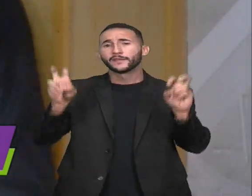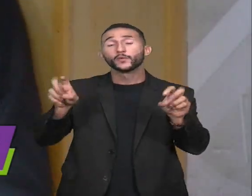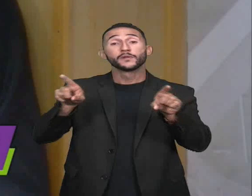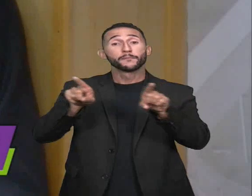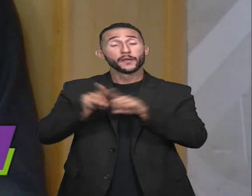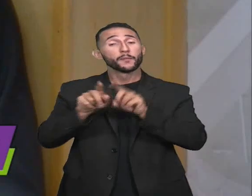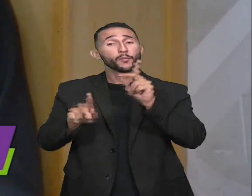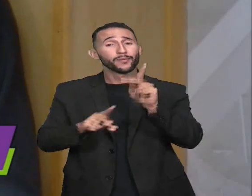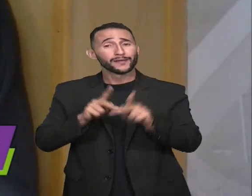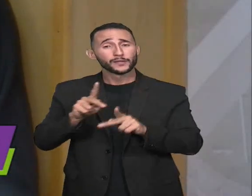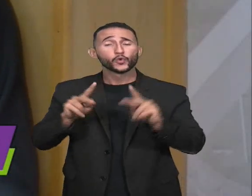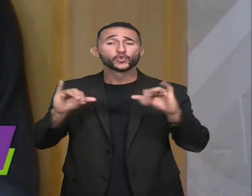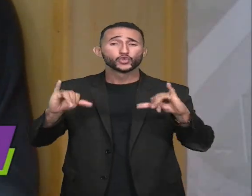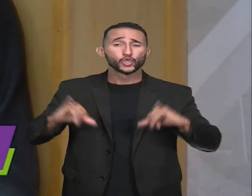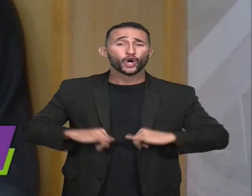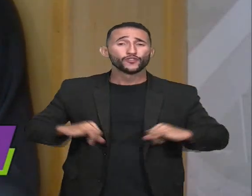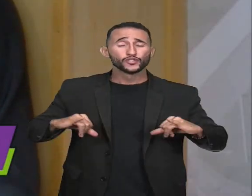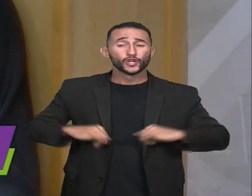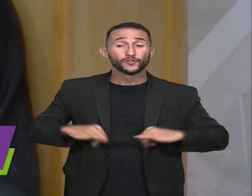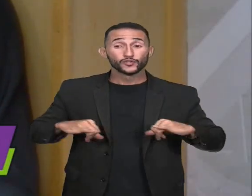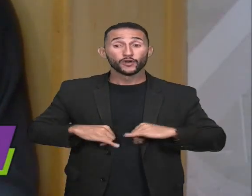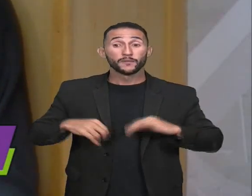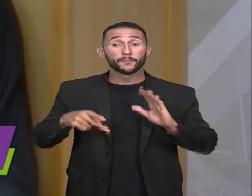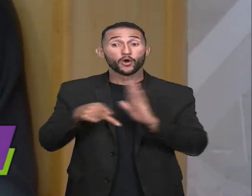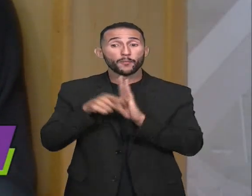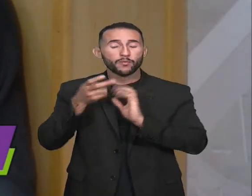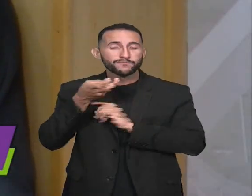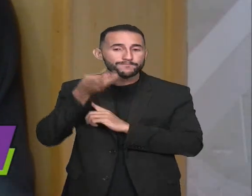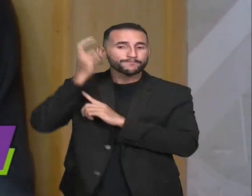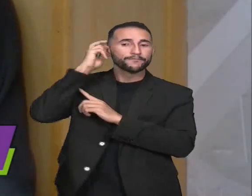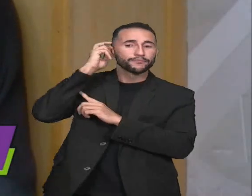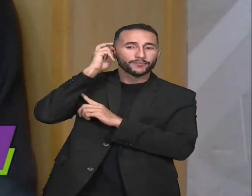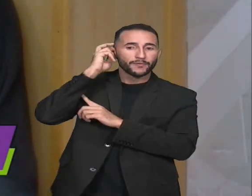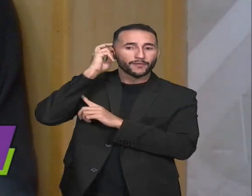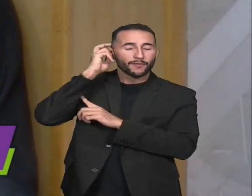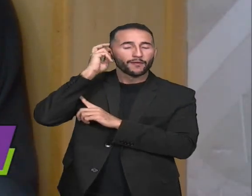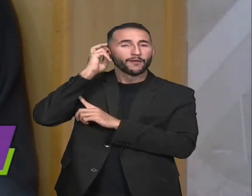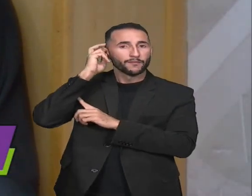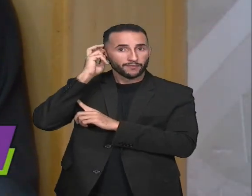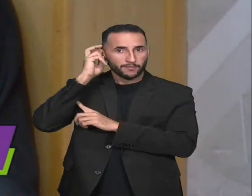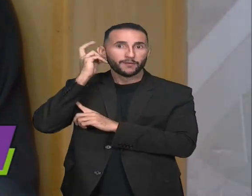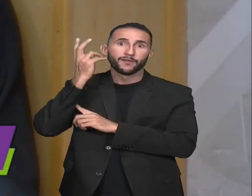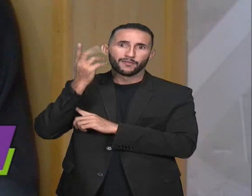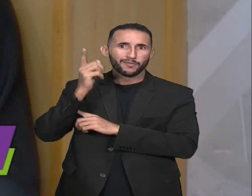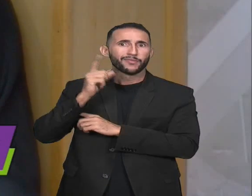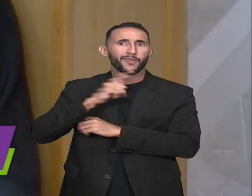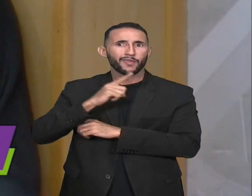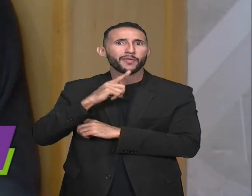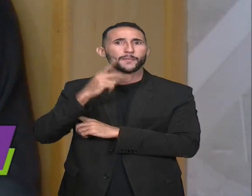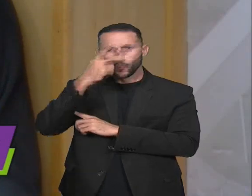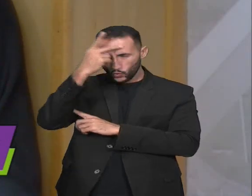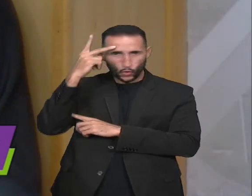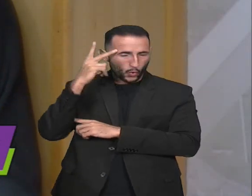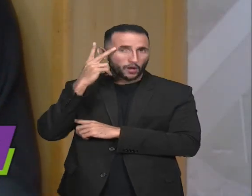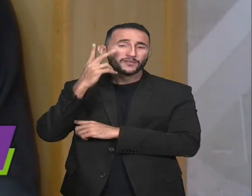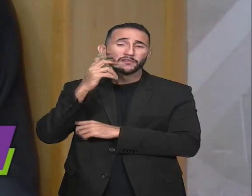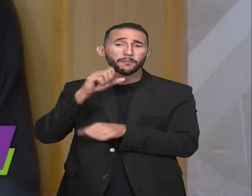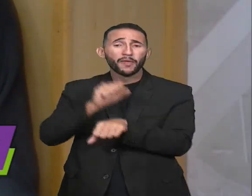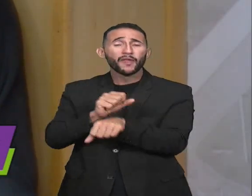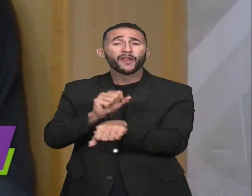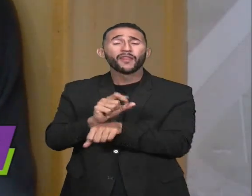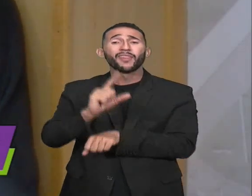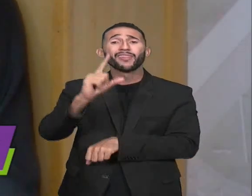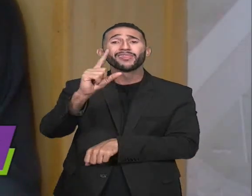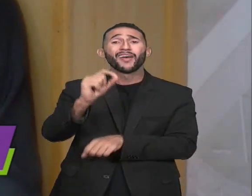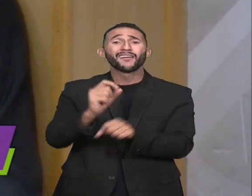sofre é sobre aparelhos auditivos tem históricos que pessoas estão mais de 10 anos esperando ser chamado